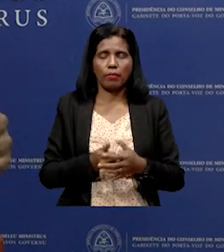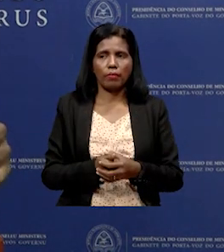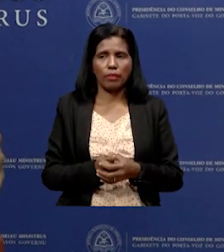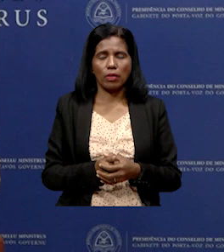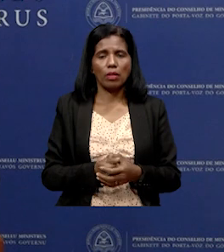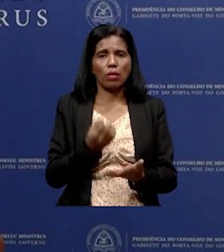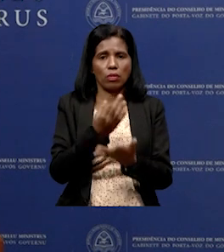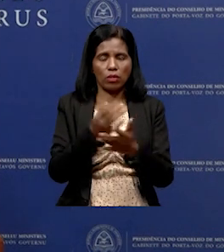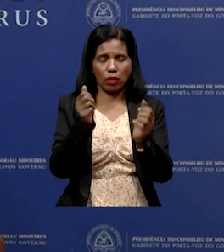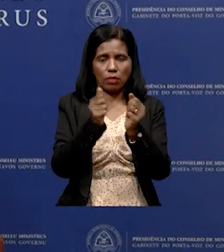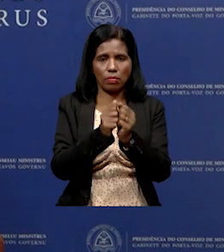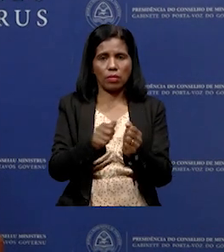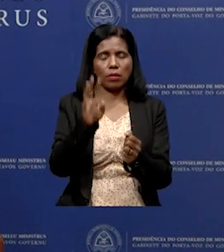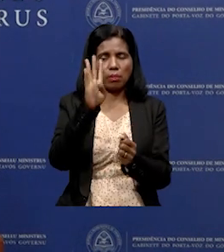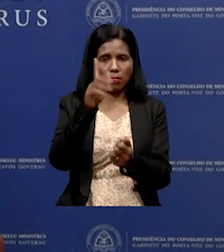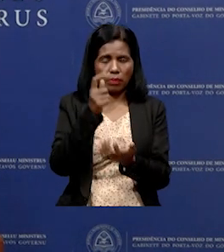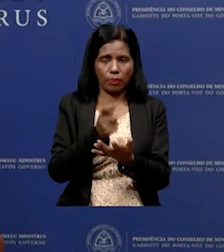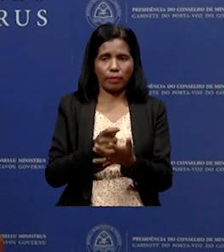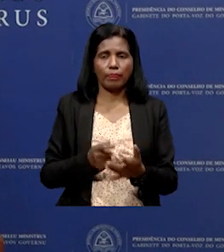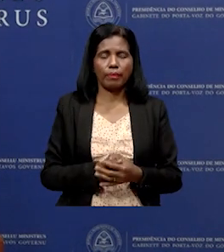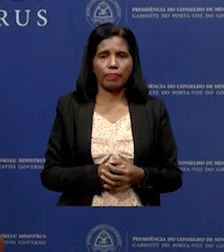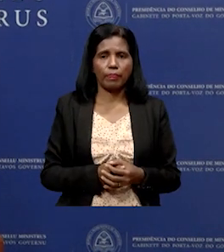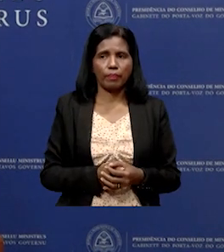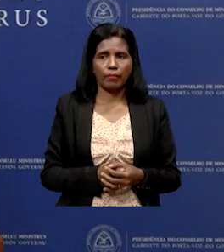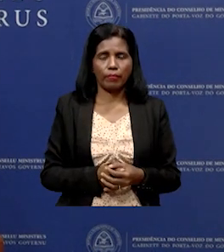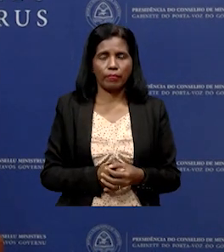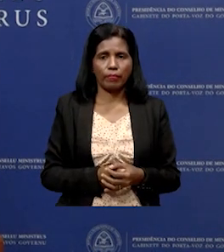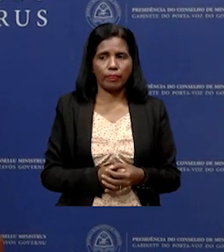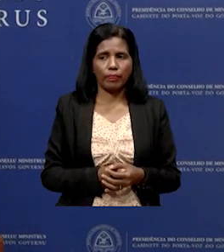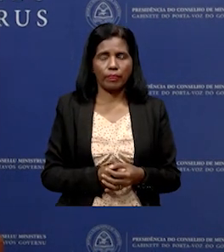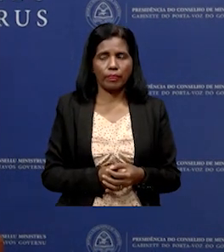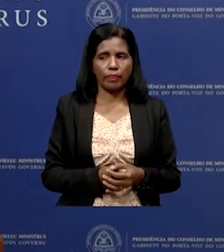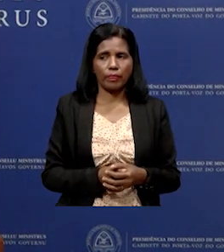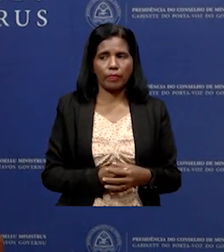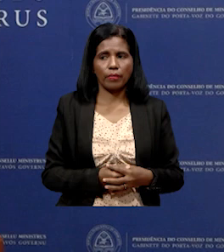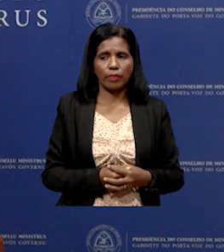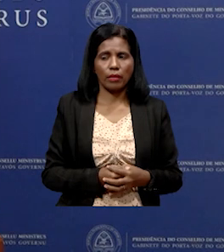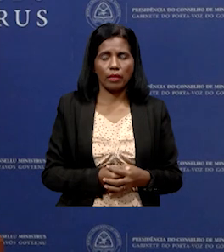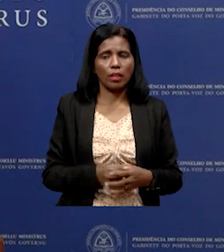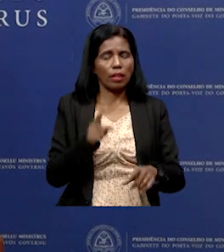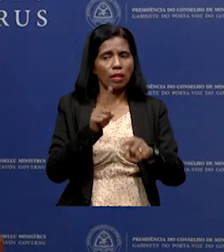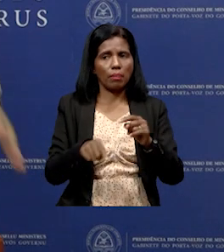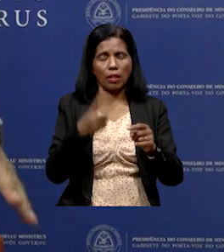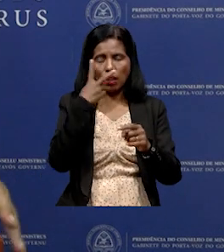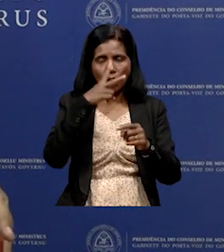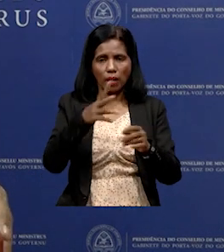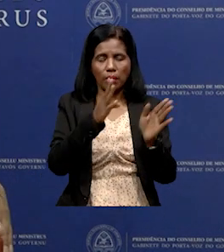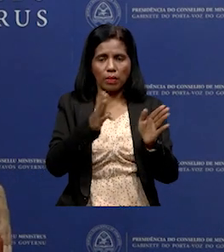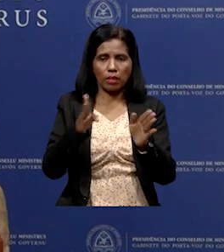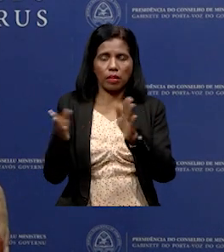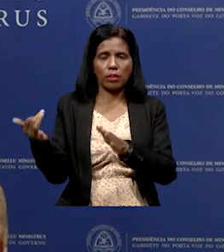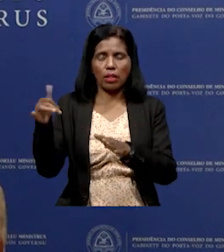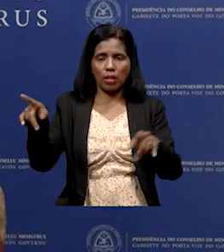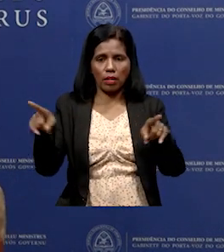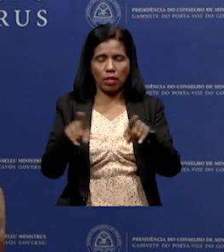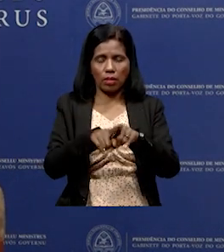Rússia, montante 10 milhões. Então, não é a autorização e a competência, mas ela autoriza a despesa ser a Parlamento centraliza o processo, será? Então,